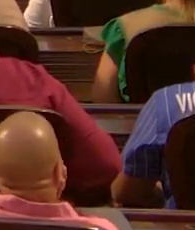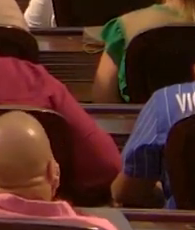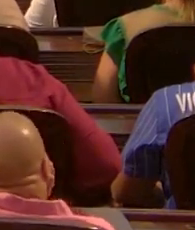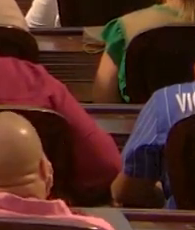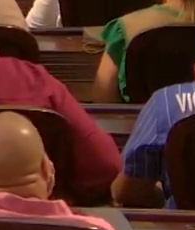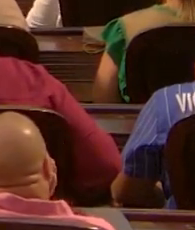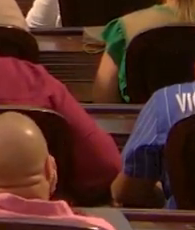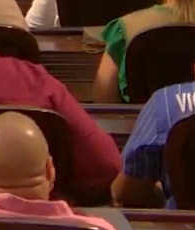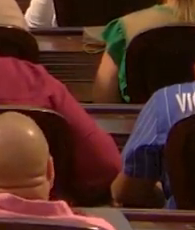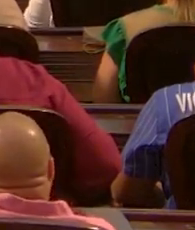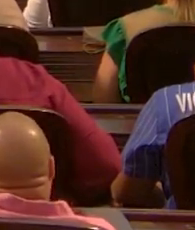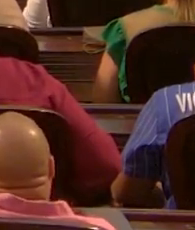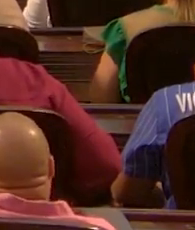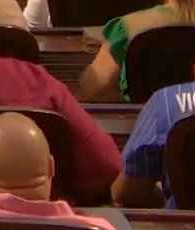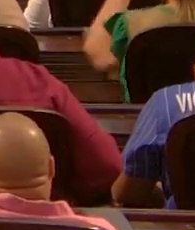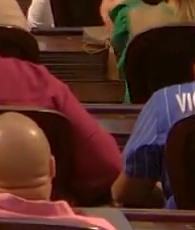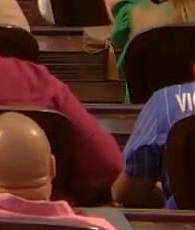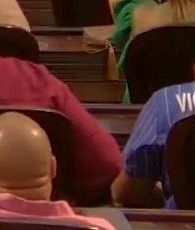assim, já raiou